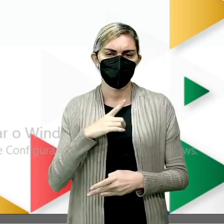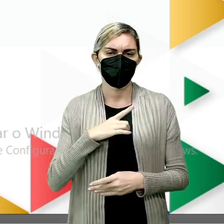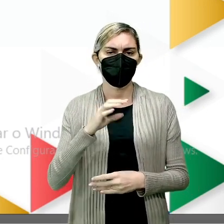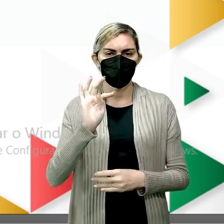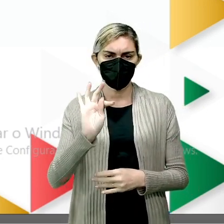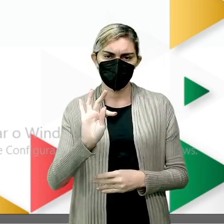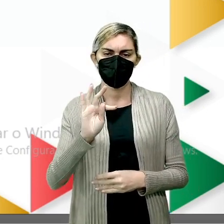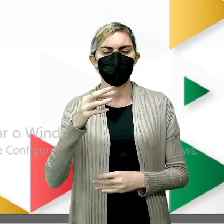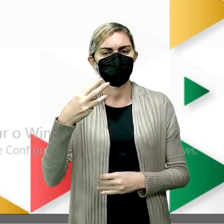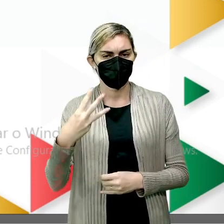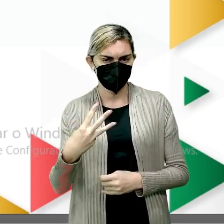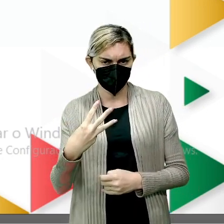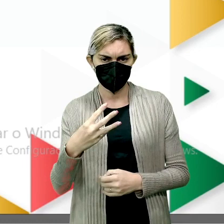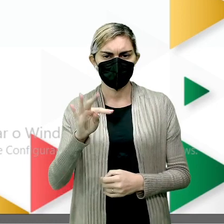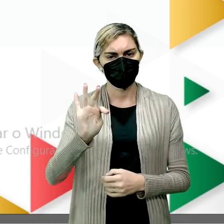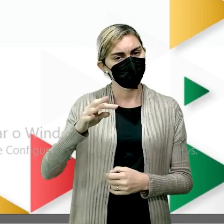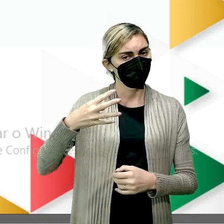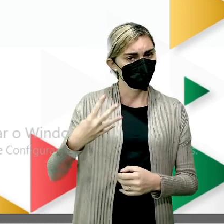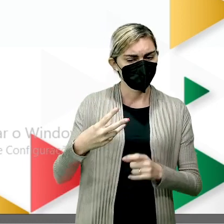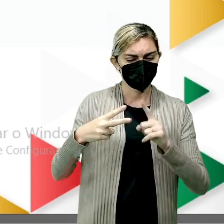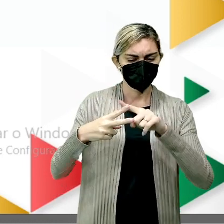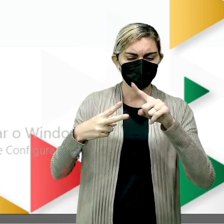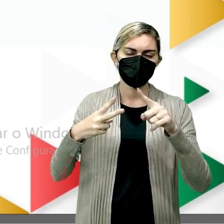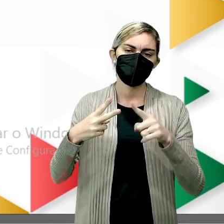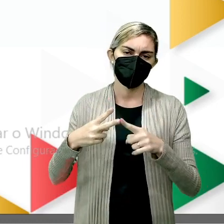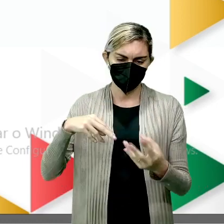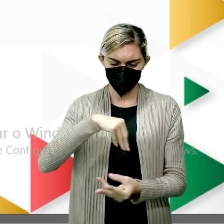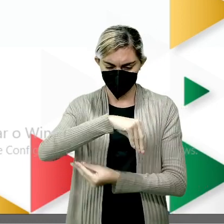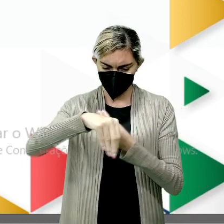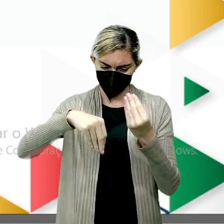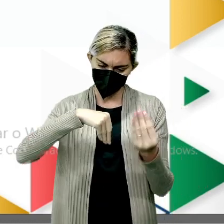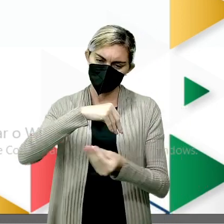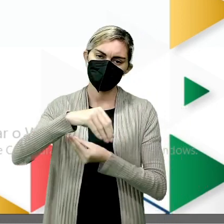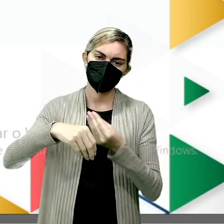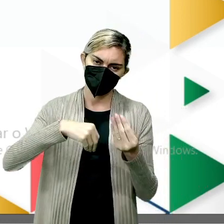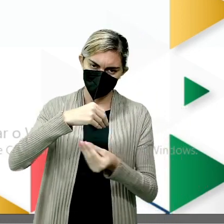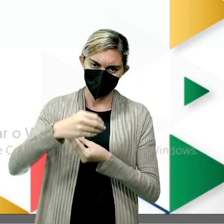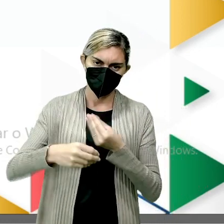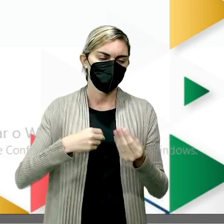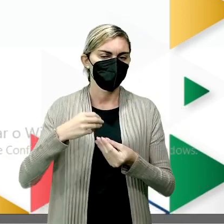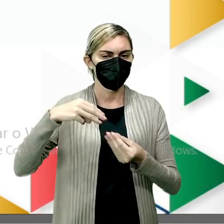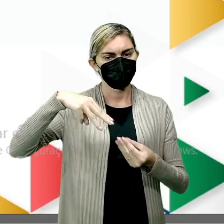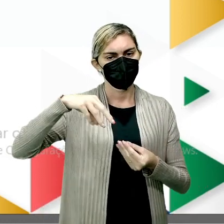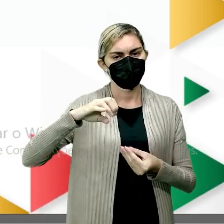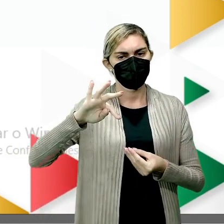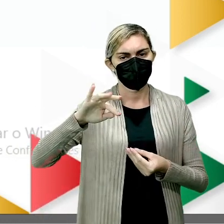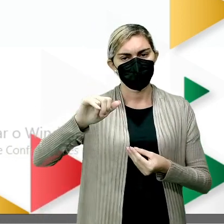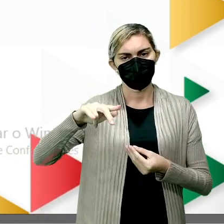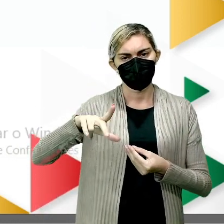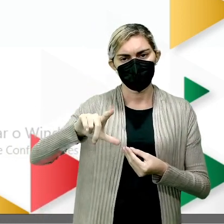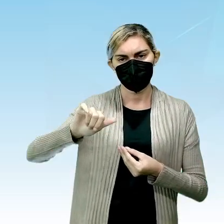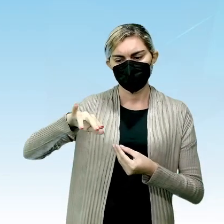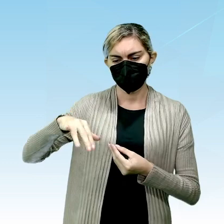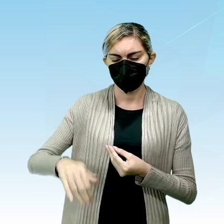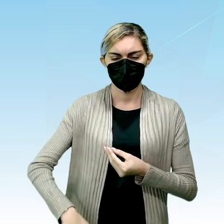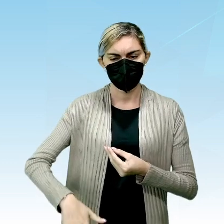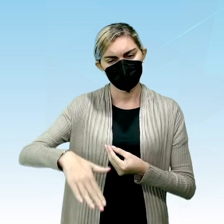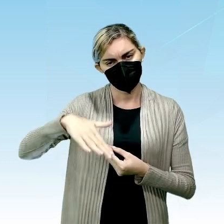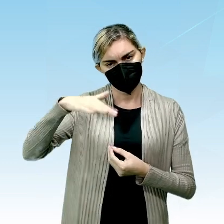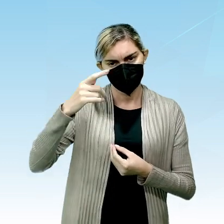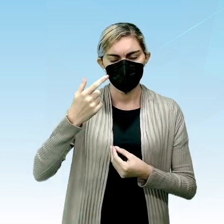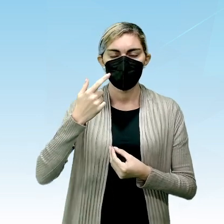triodotironina, que é o T3. Esses dois hormônios que estão relacionados justamente com o metabolismo. A tireoide também ela produz